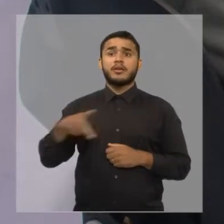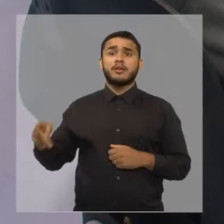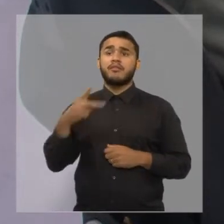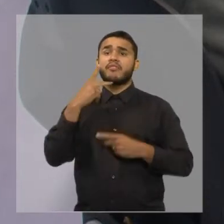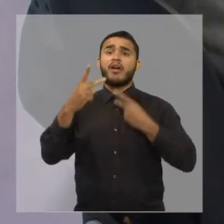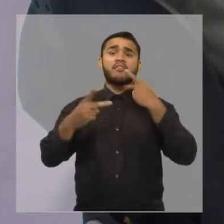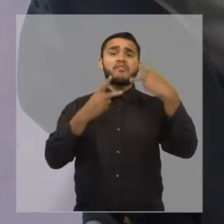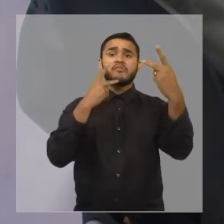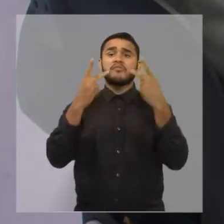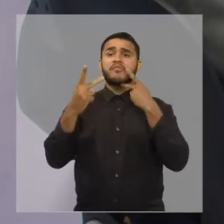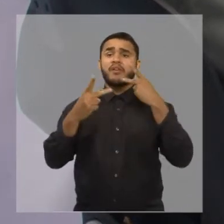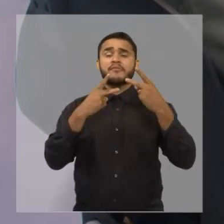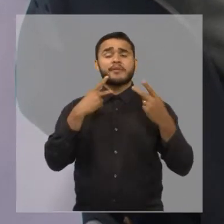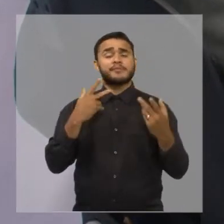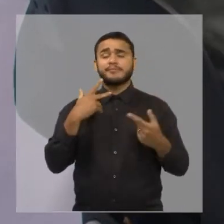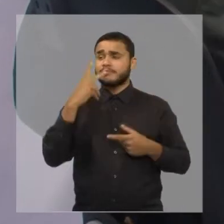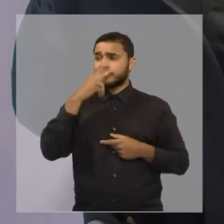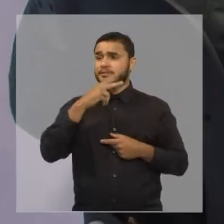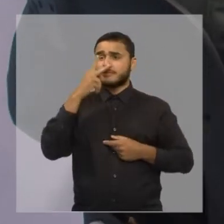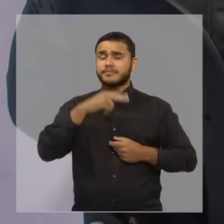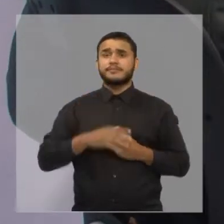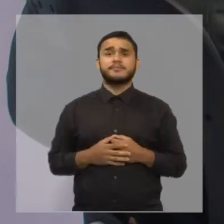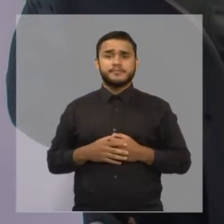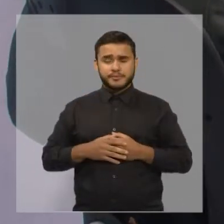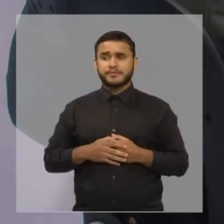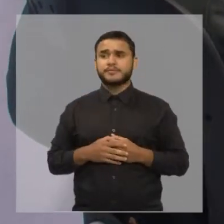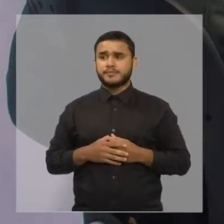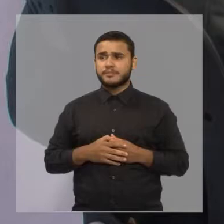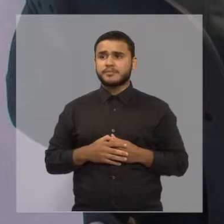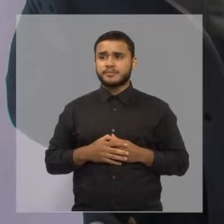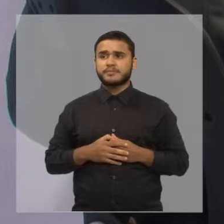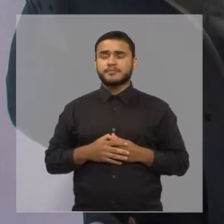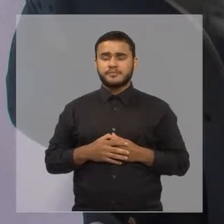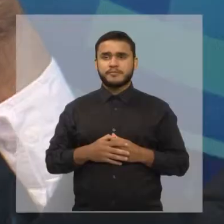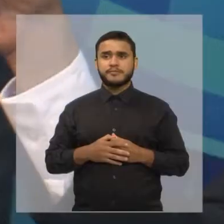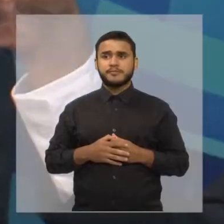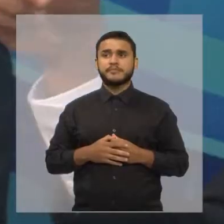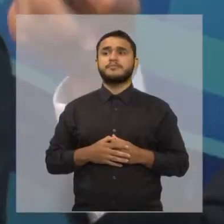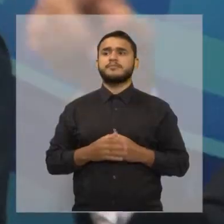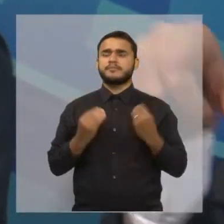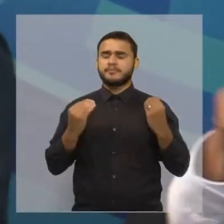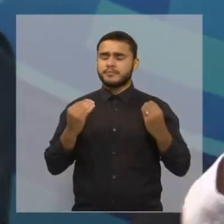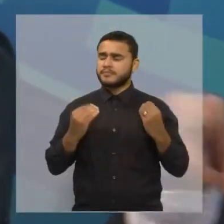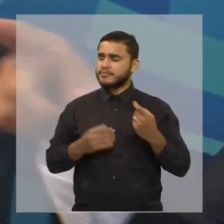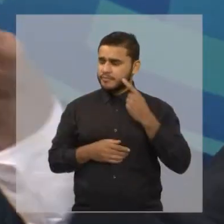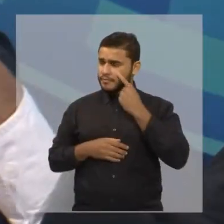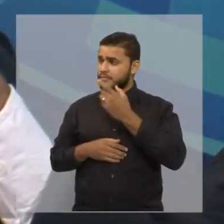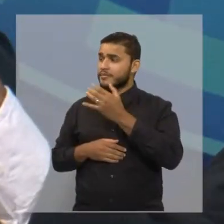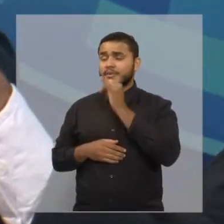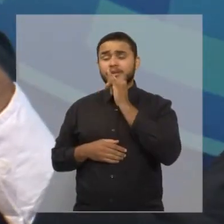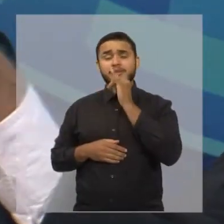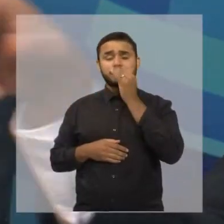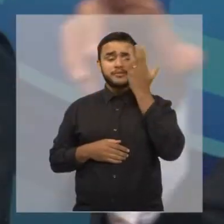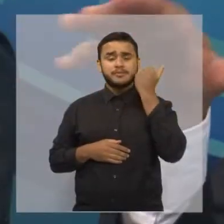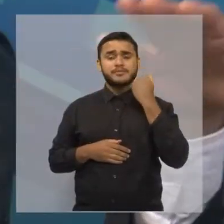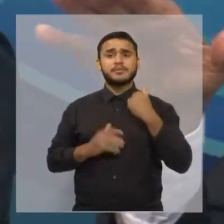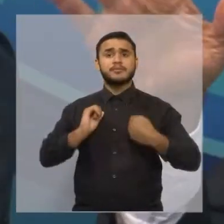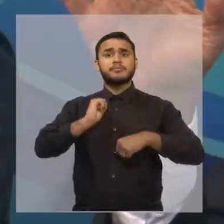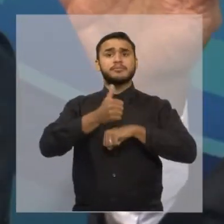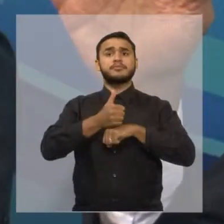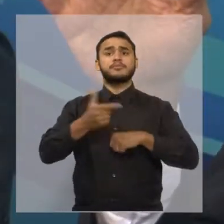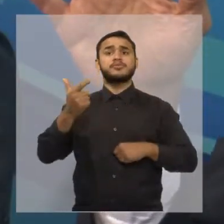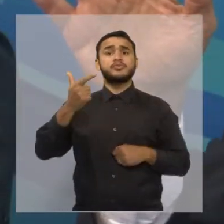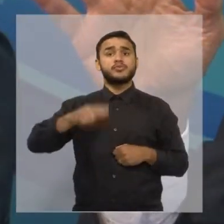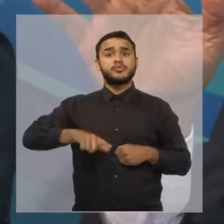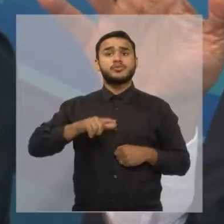palanque. Isso é o comportamento mais inusitado que a gente tem desse presidente. E isso decorre do Instituto da Reeleição, que foi um instituto muito